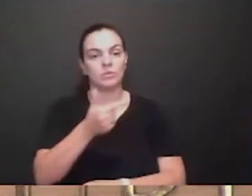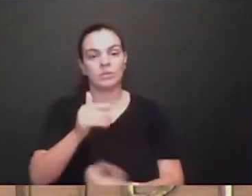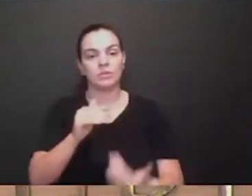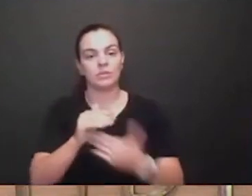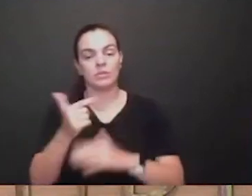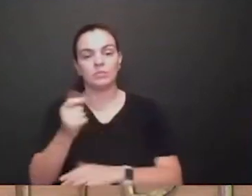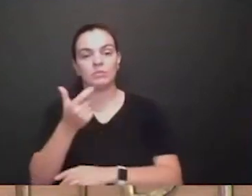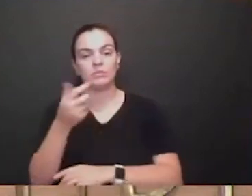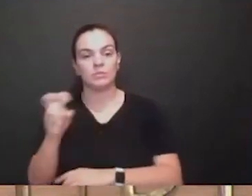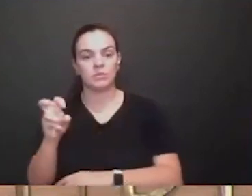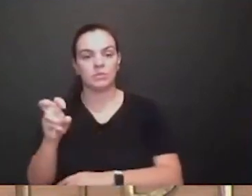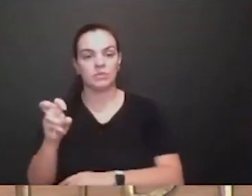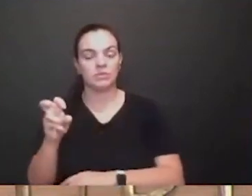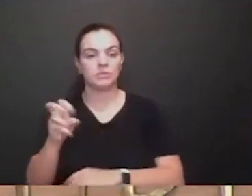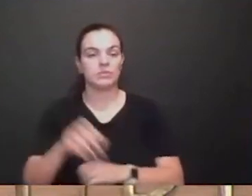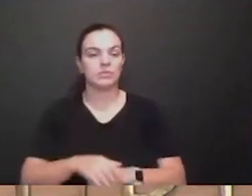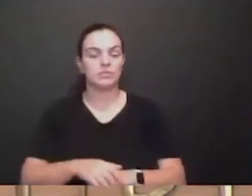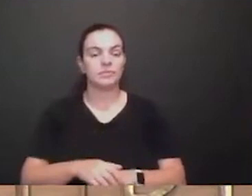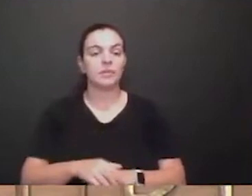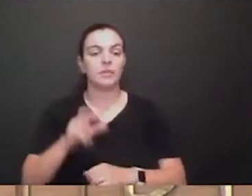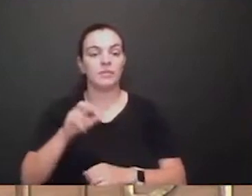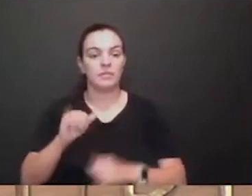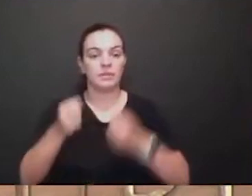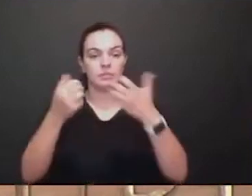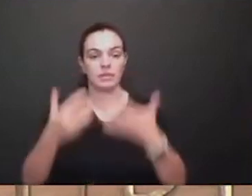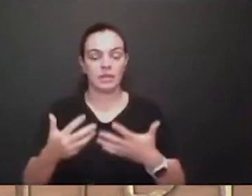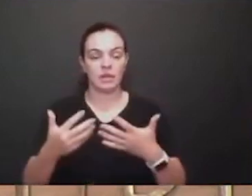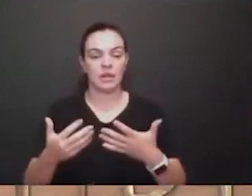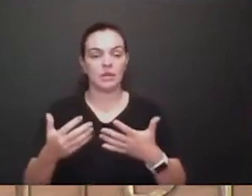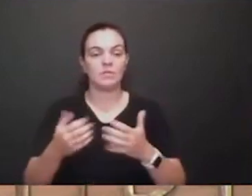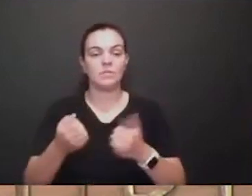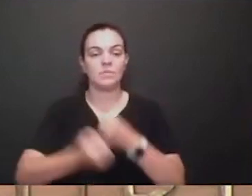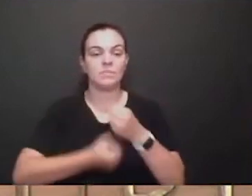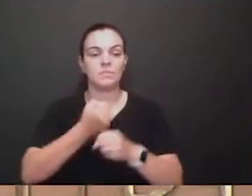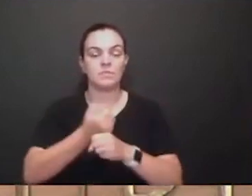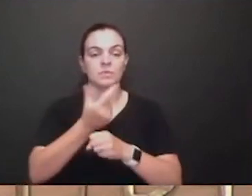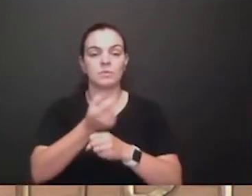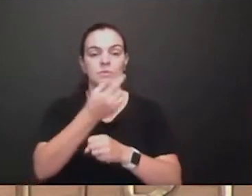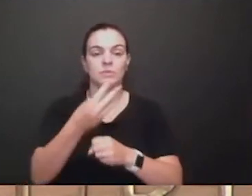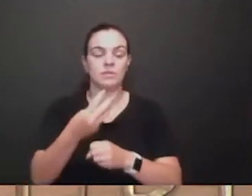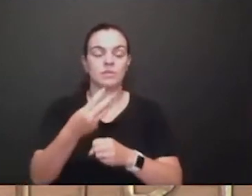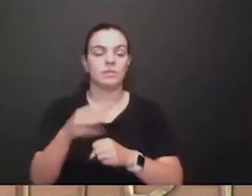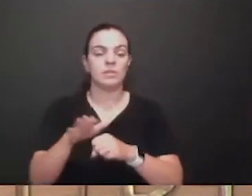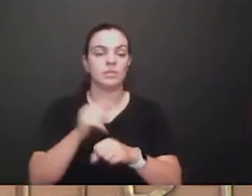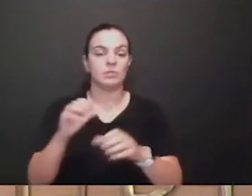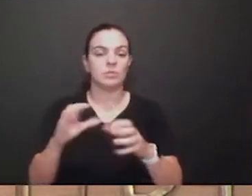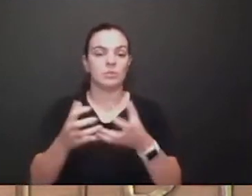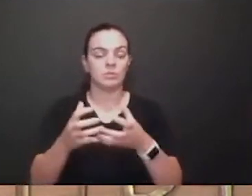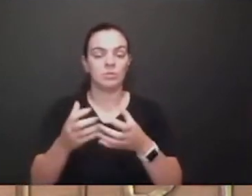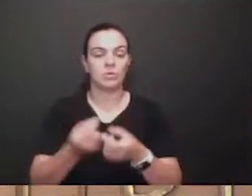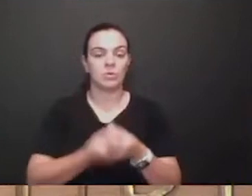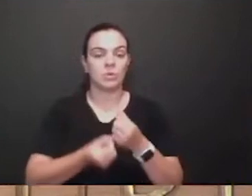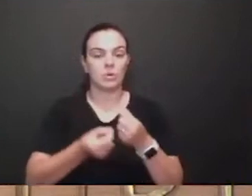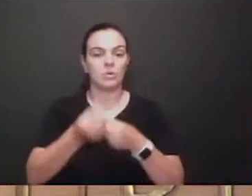ao ano de 2023. Convido a Comissão de Economia, Finanças e Fiscalização, sob a presidência